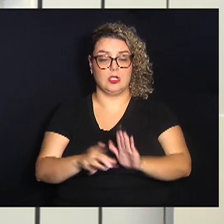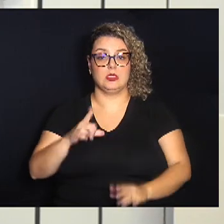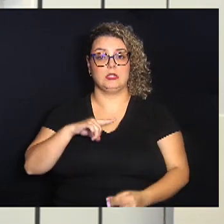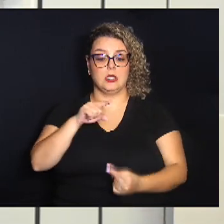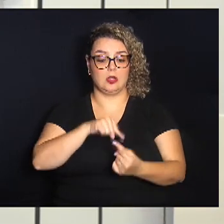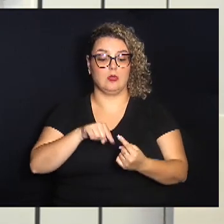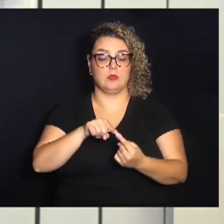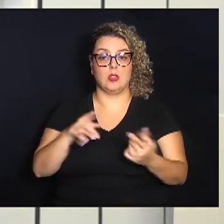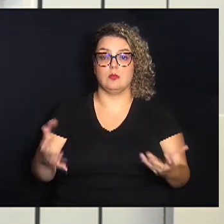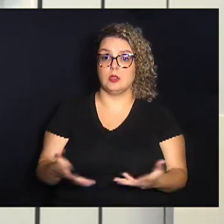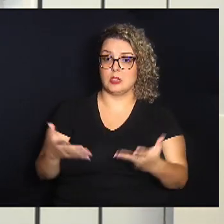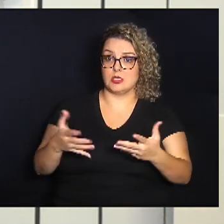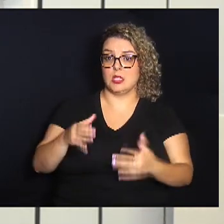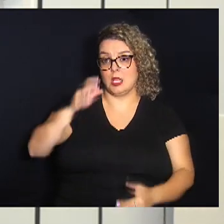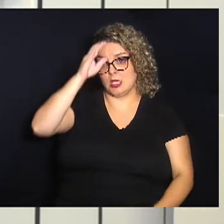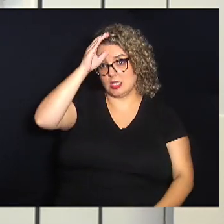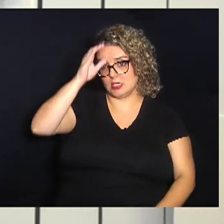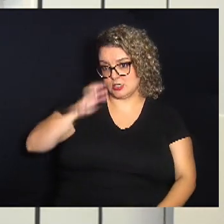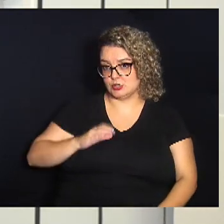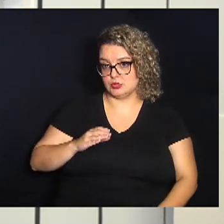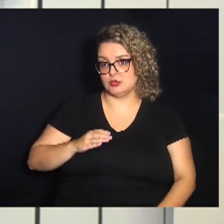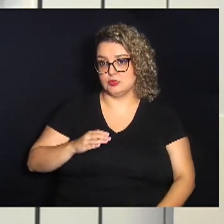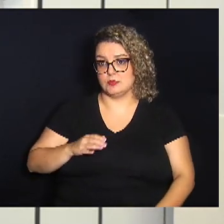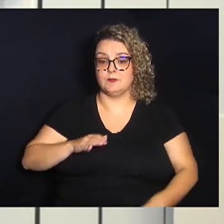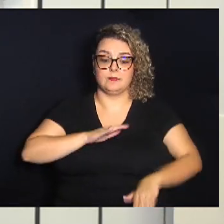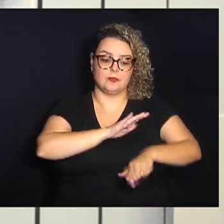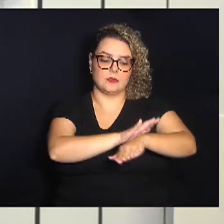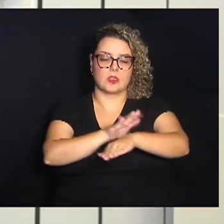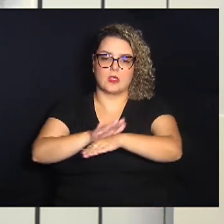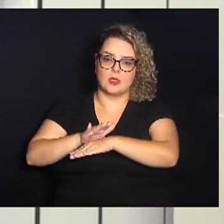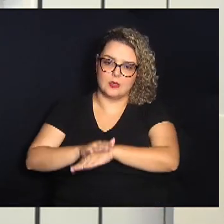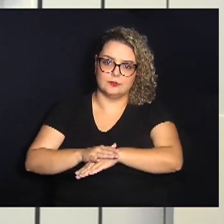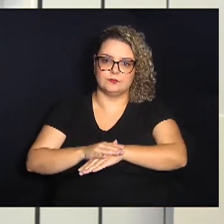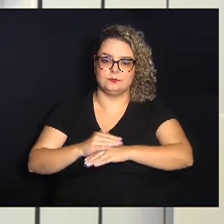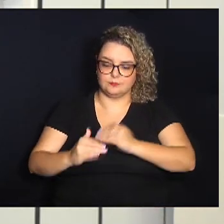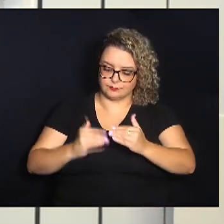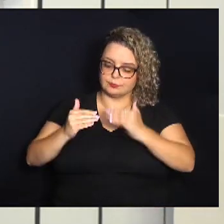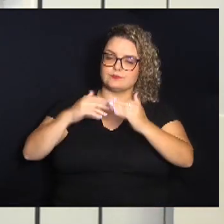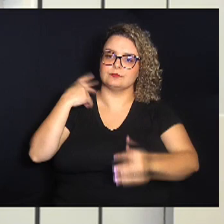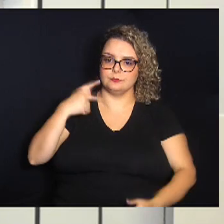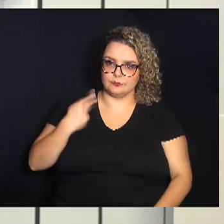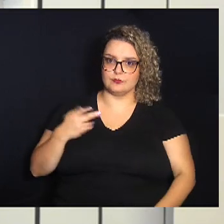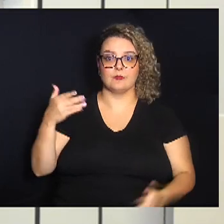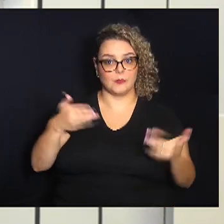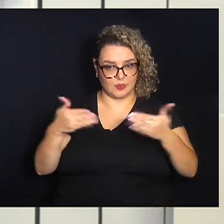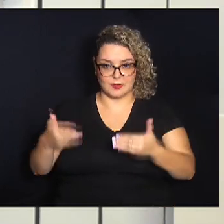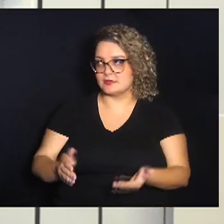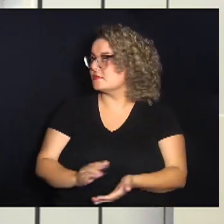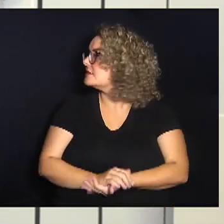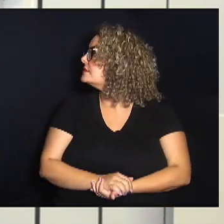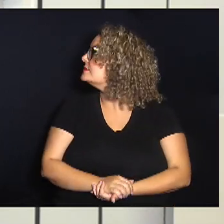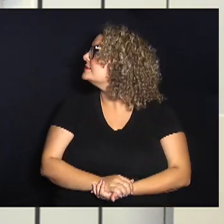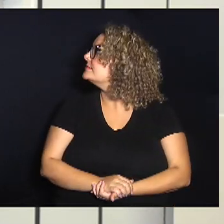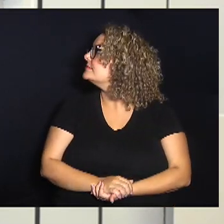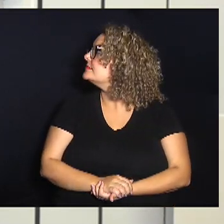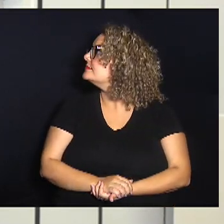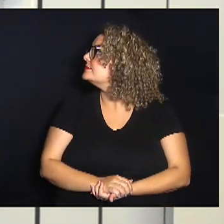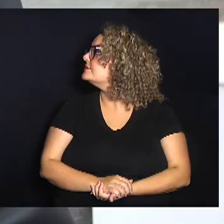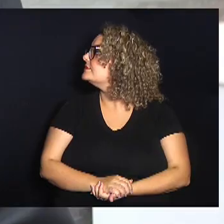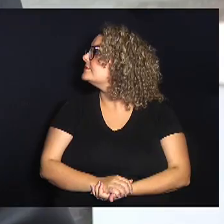objetivo promover a cidadania e contribuir com a formação política dos participantes.